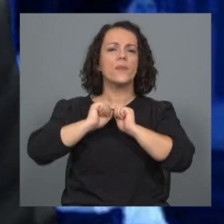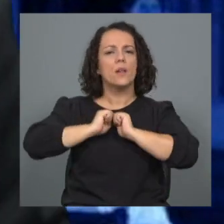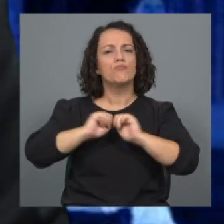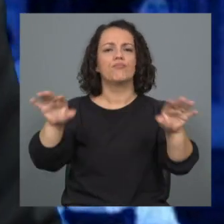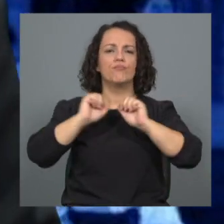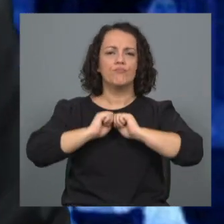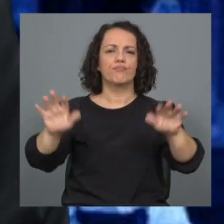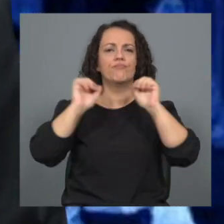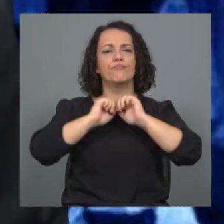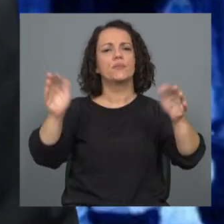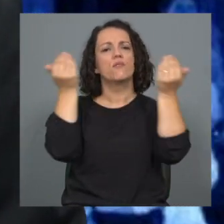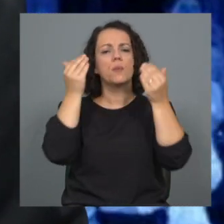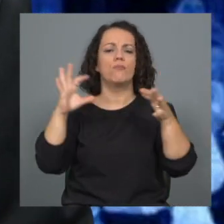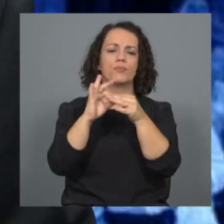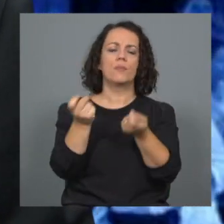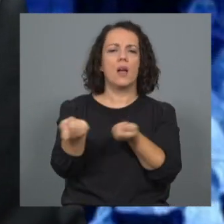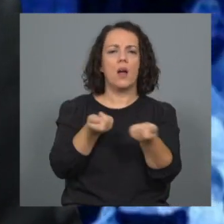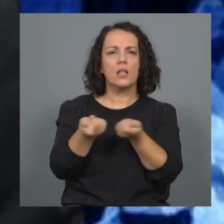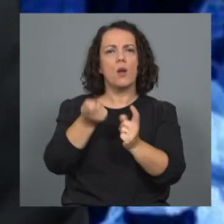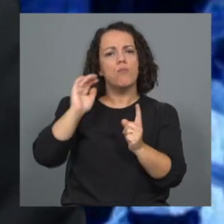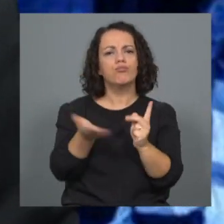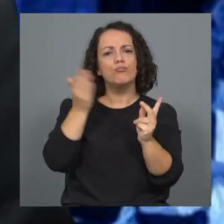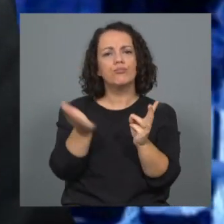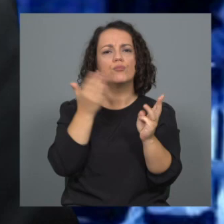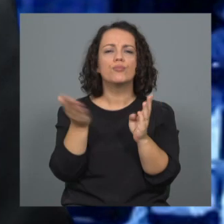toda a organização, com algum ritmo e com algumas coisas.